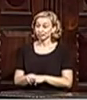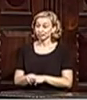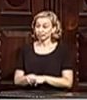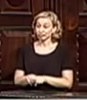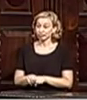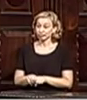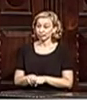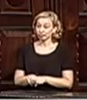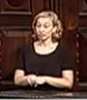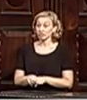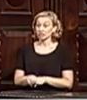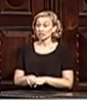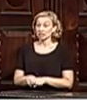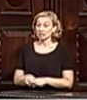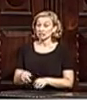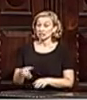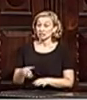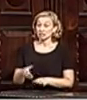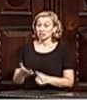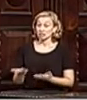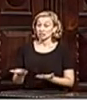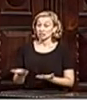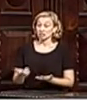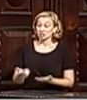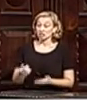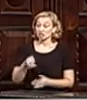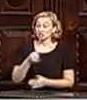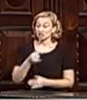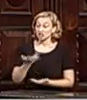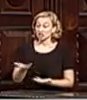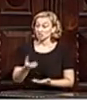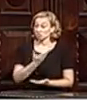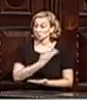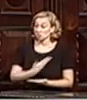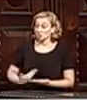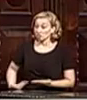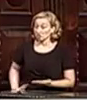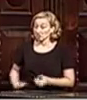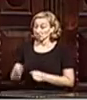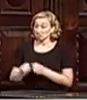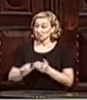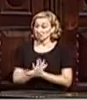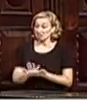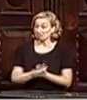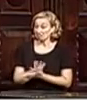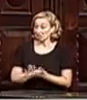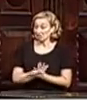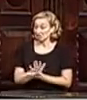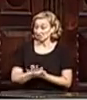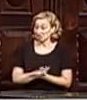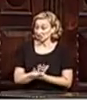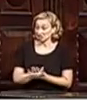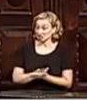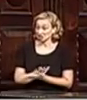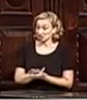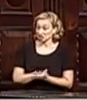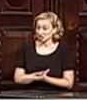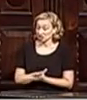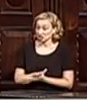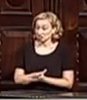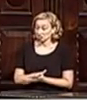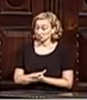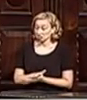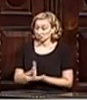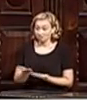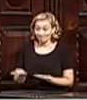que começa a partir do governador do estado e a partir daí permeia toda a estrutura administrativa do estado